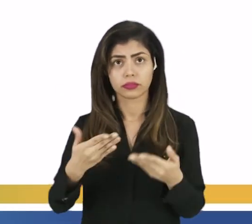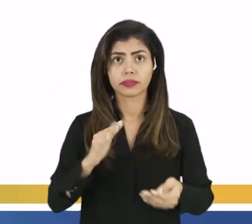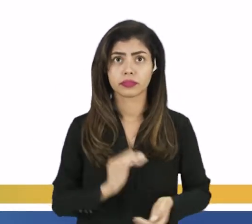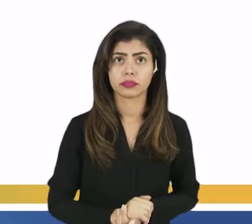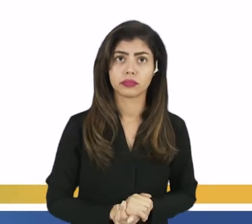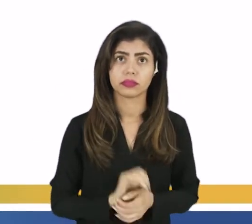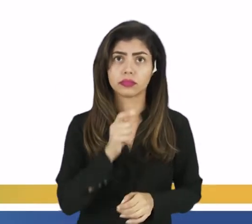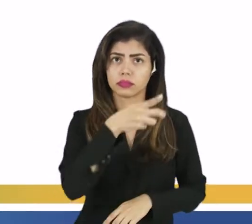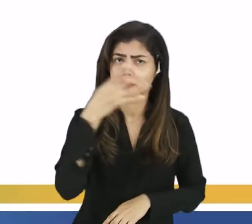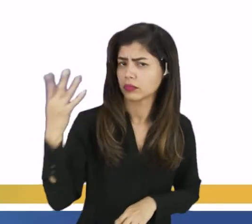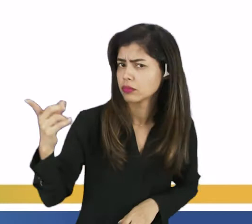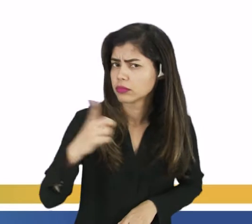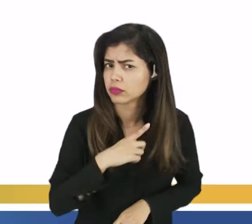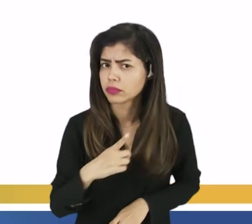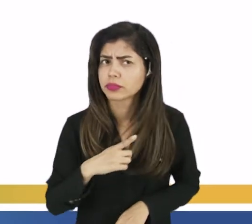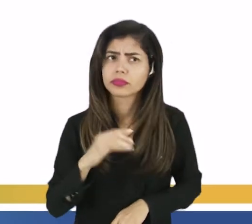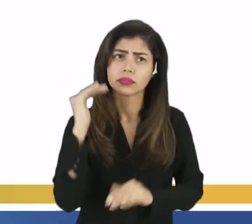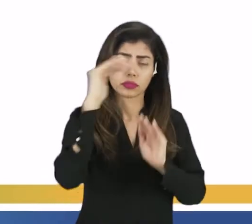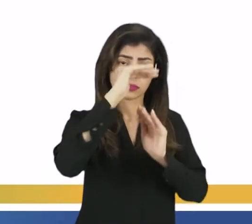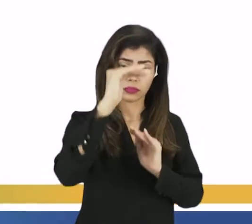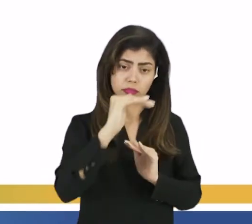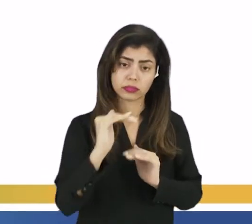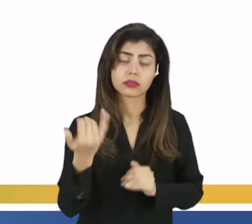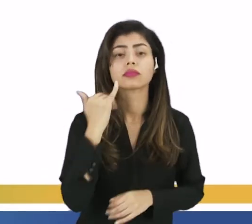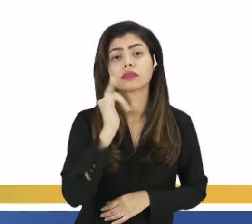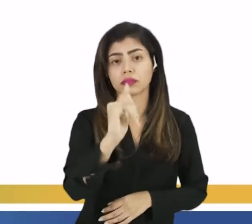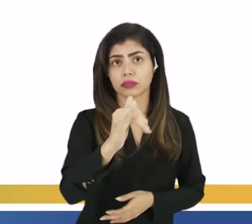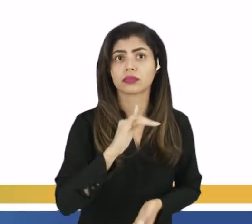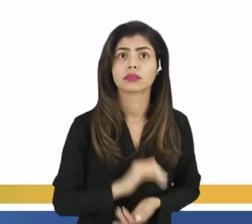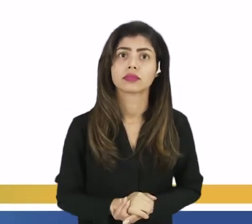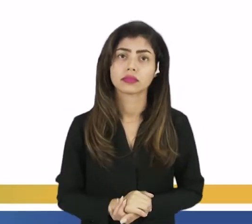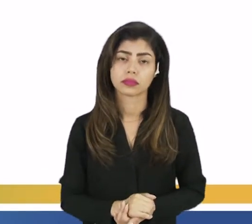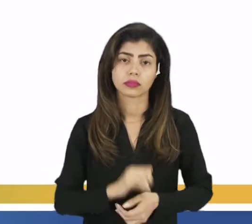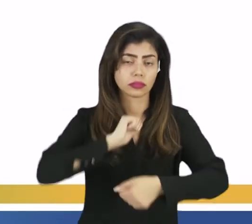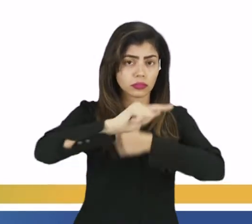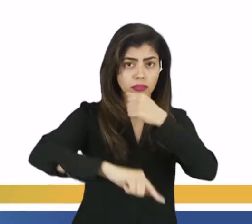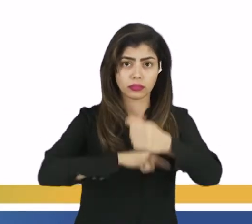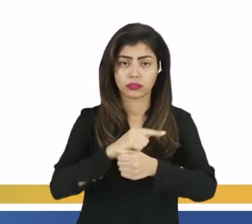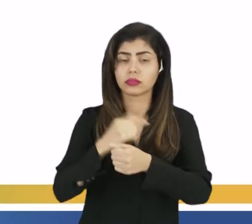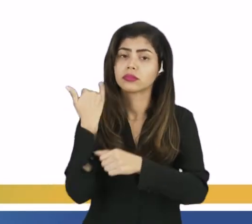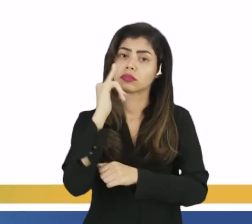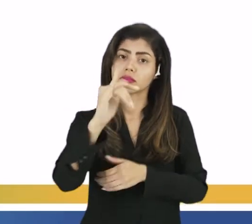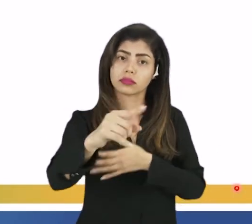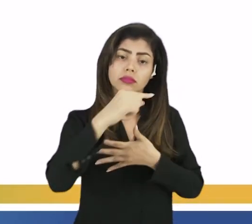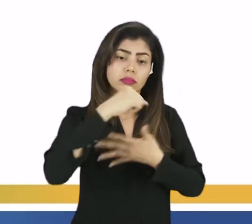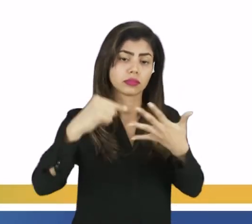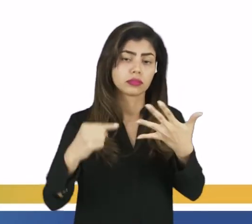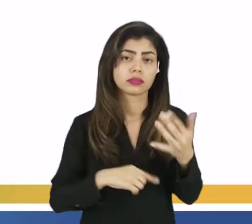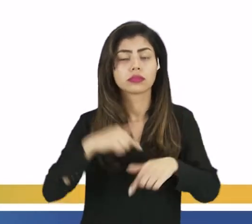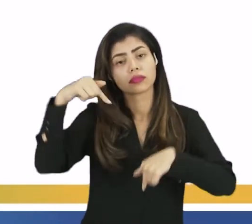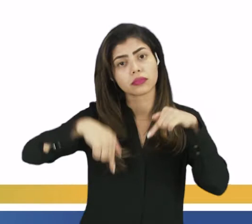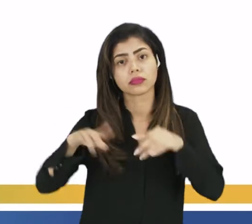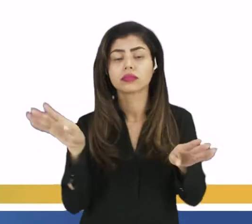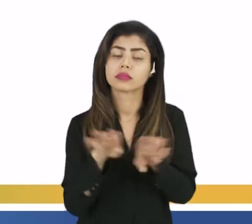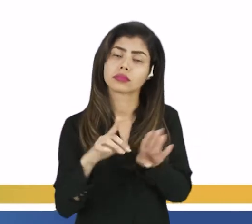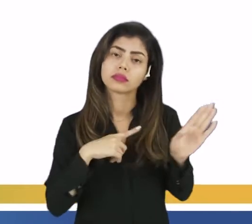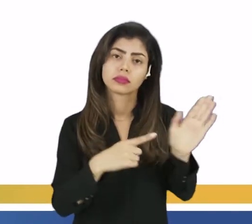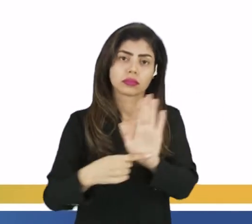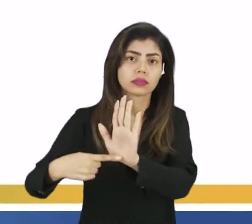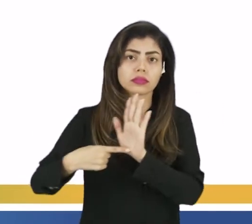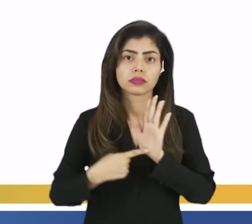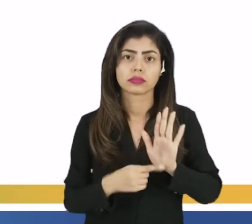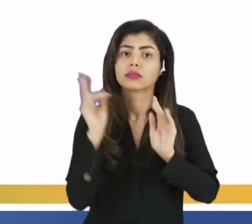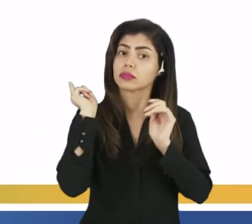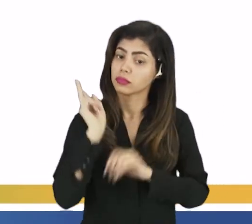à quantidade de camadas eletrônicas que um átomo ou um elemento químico vai apresentar